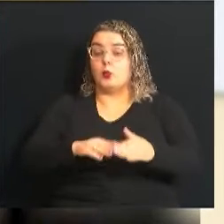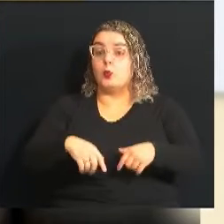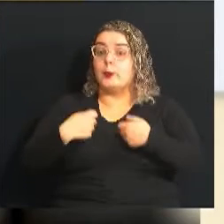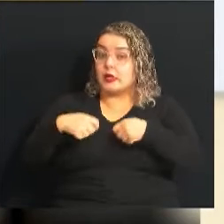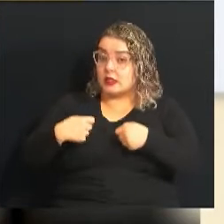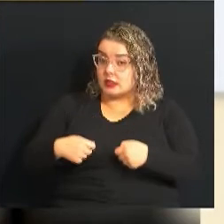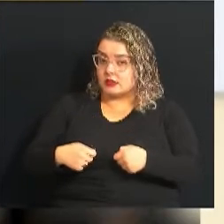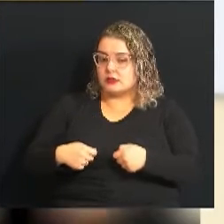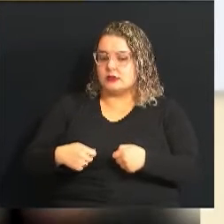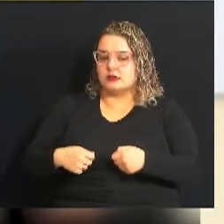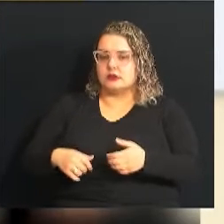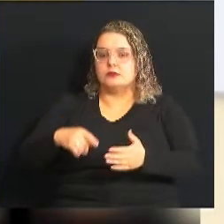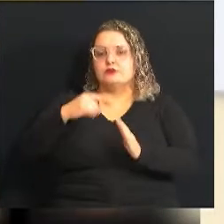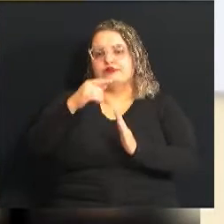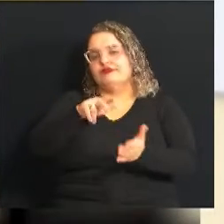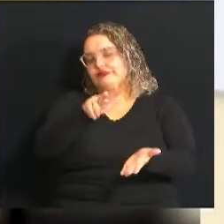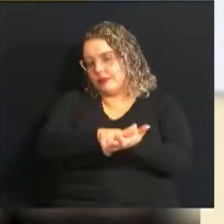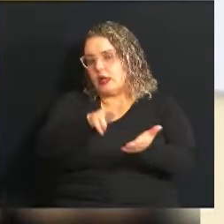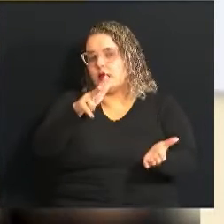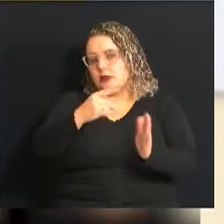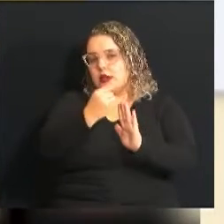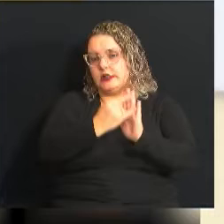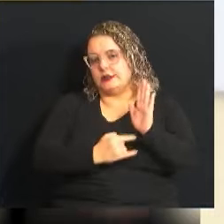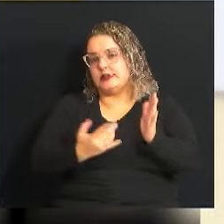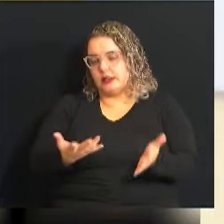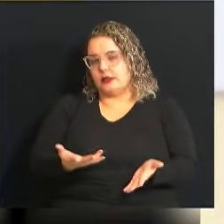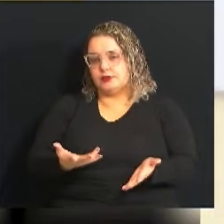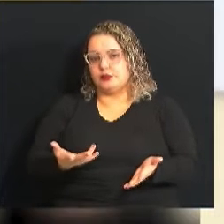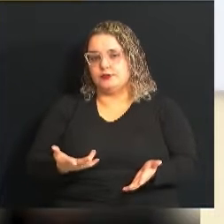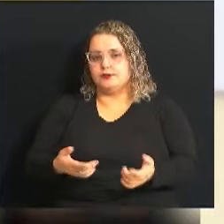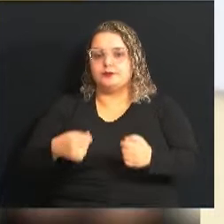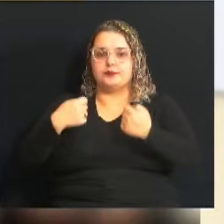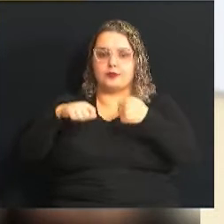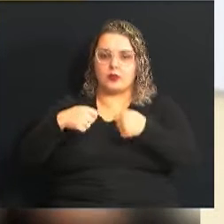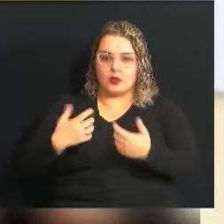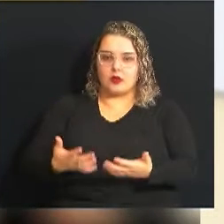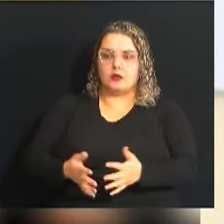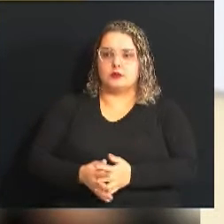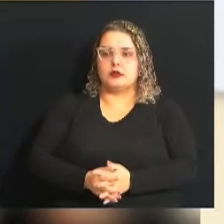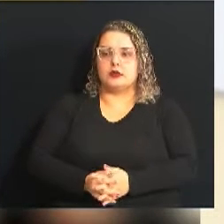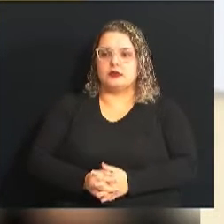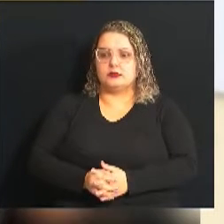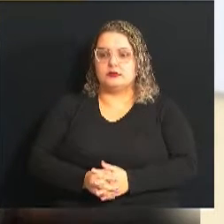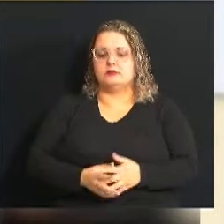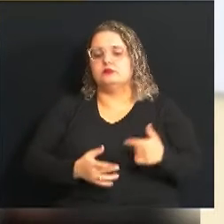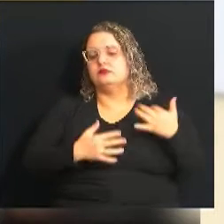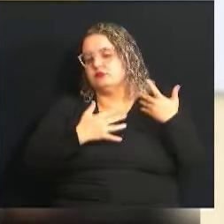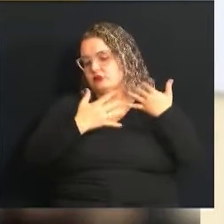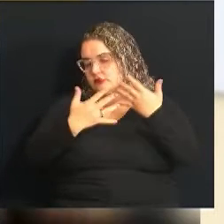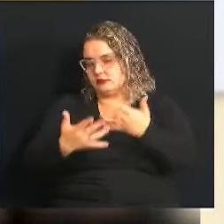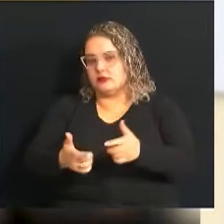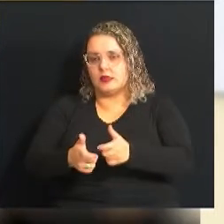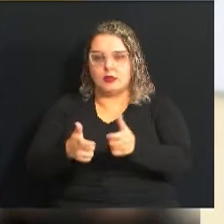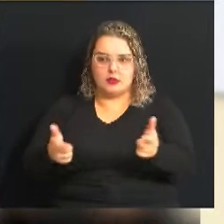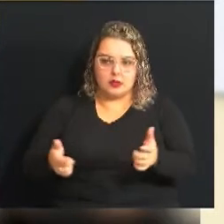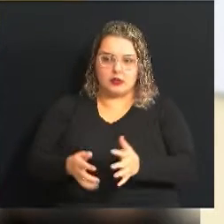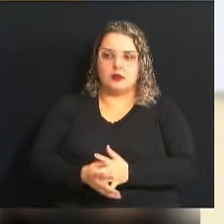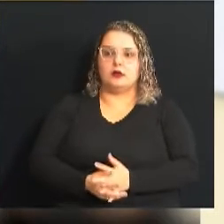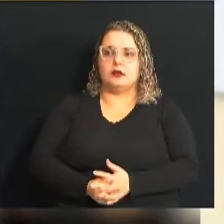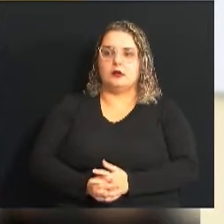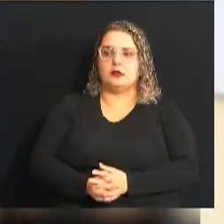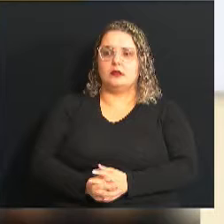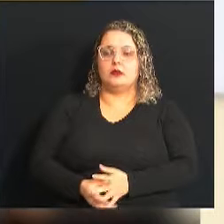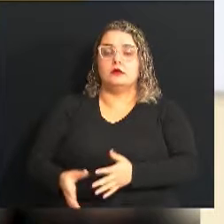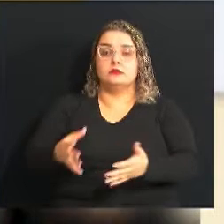ser regularizados, e a necessidade frequente e maior desse aumento de capital se